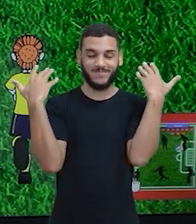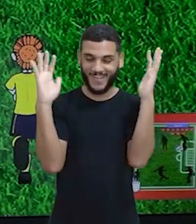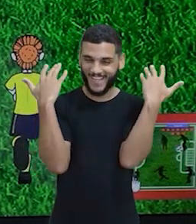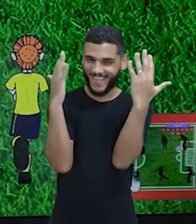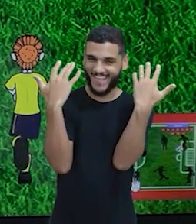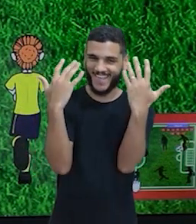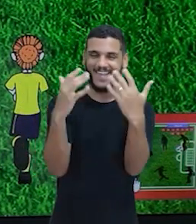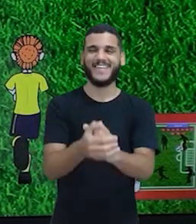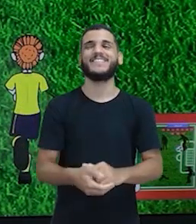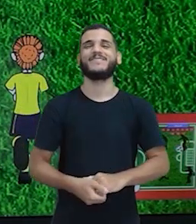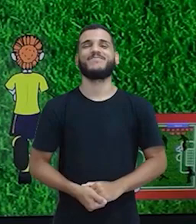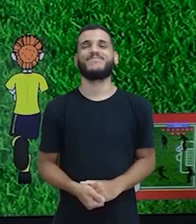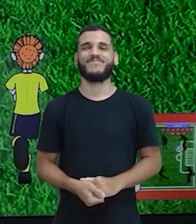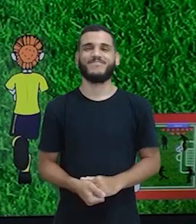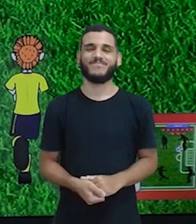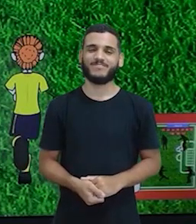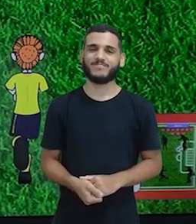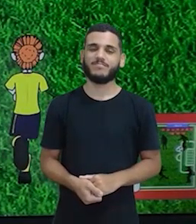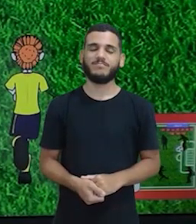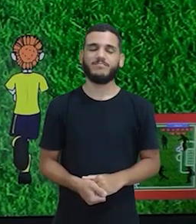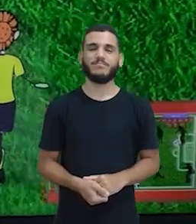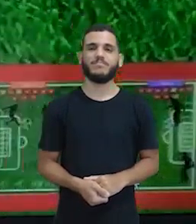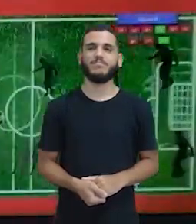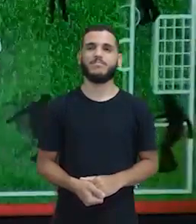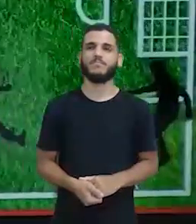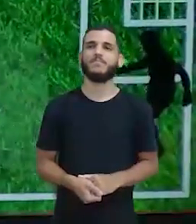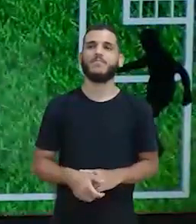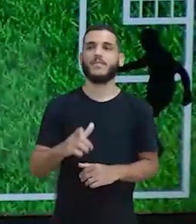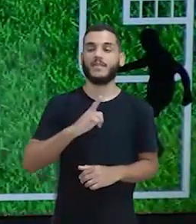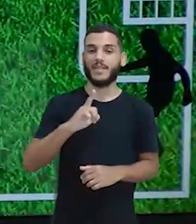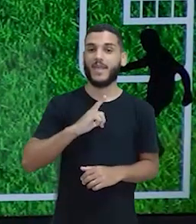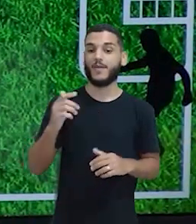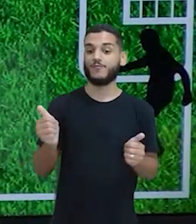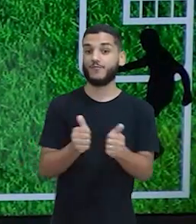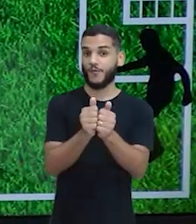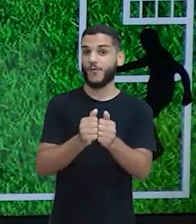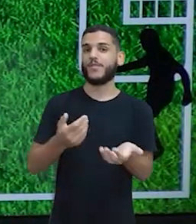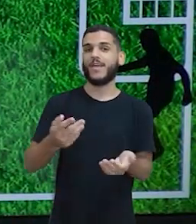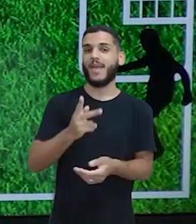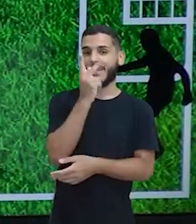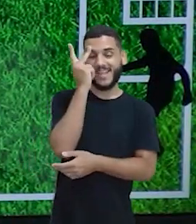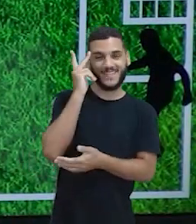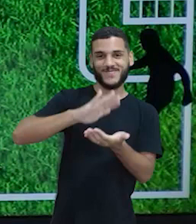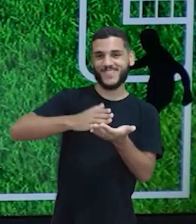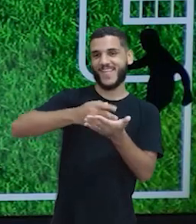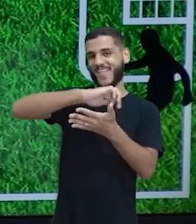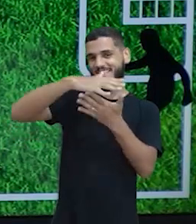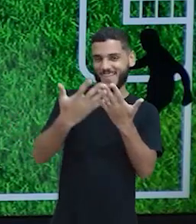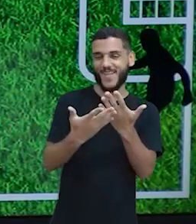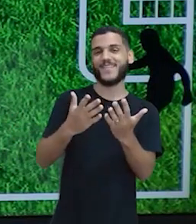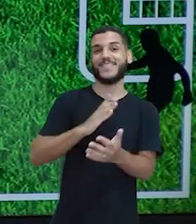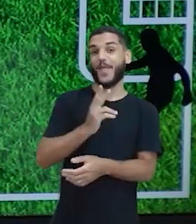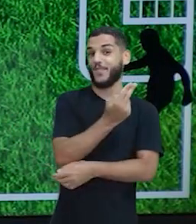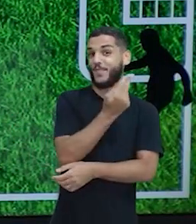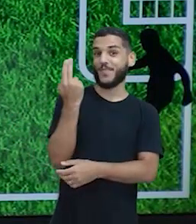show de bola e ainda tá com uma parceria aqui de crisma Nossa livre ele até o nome